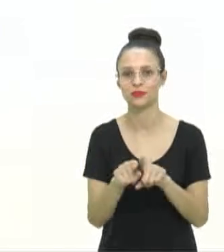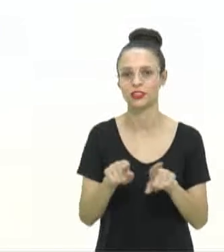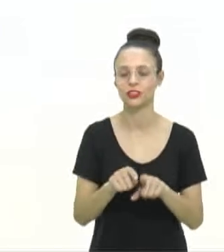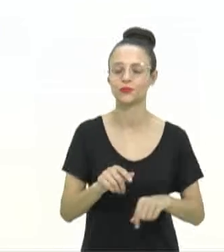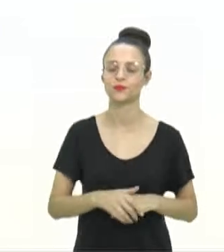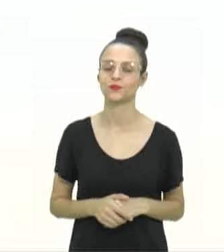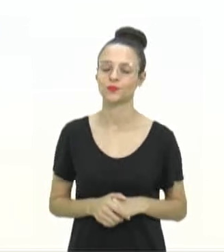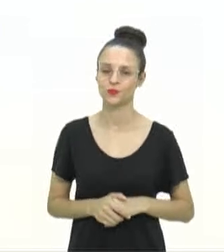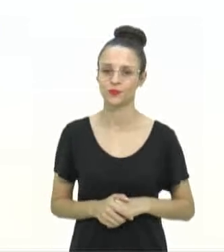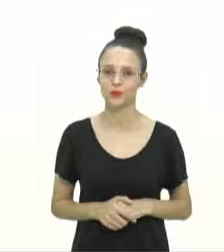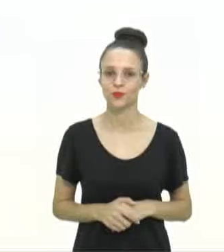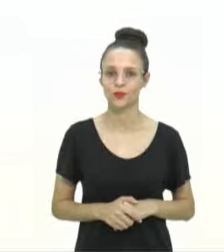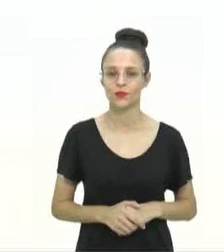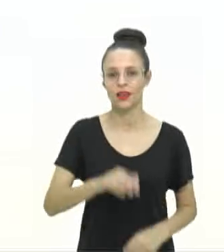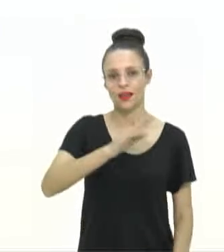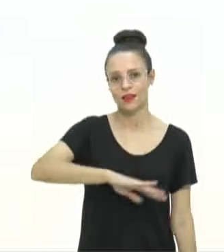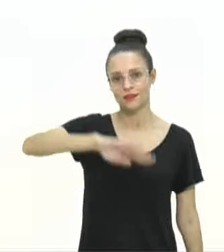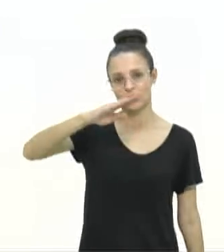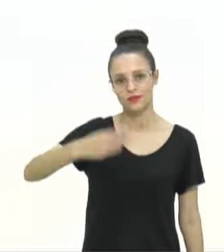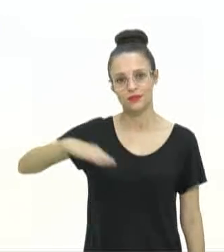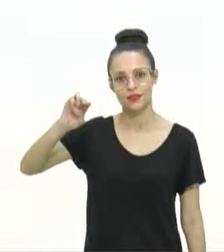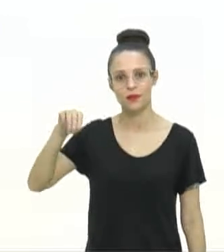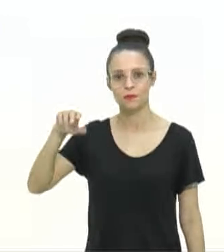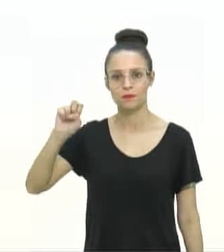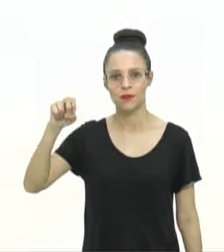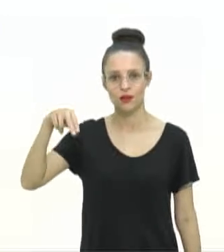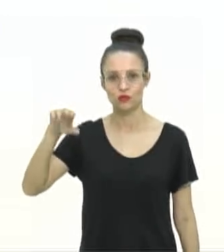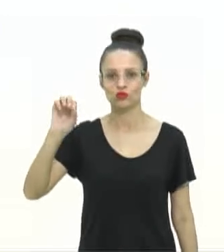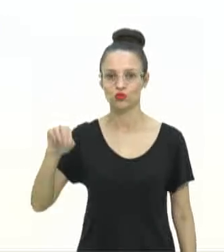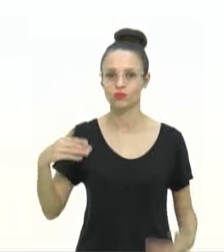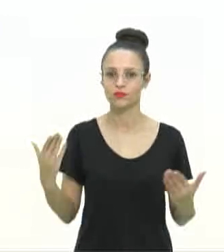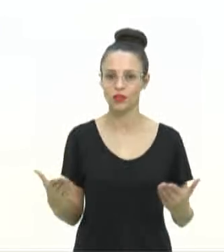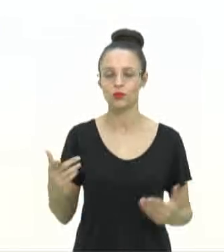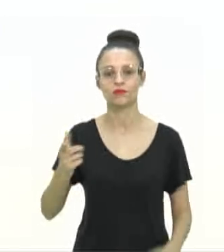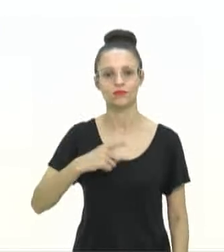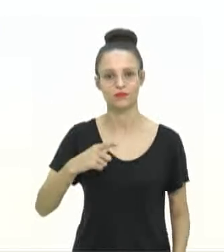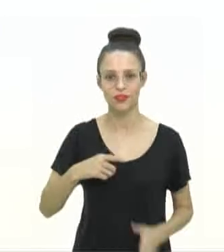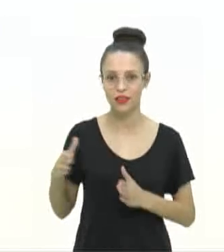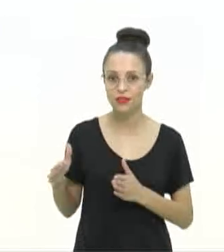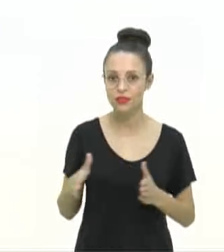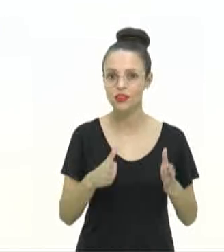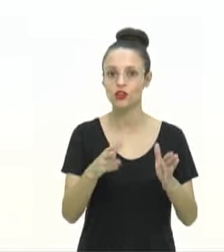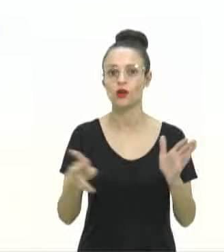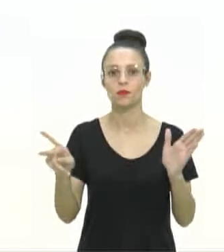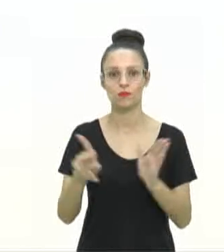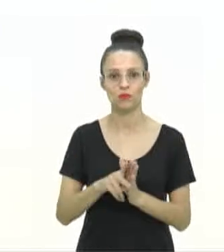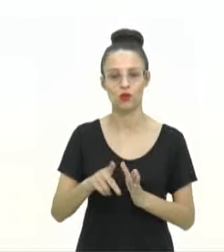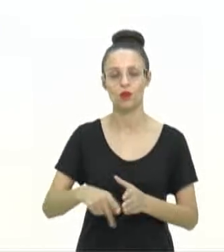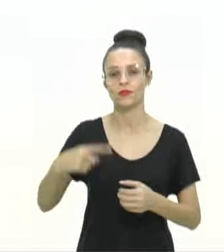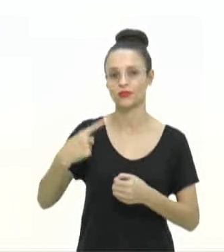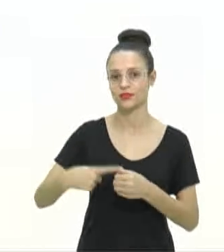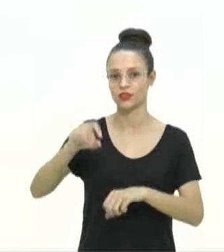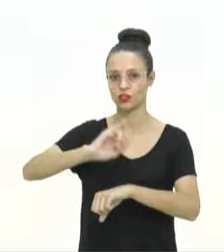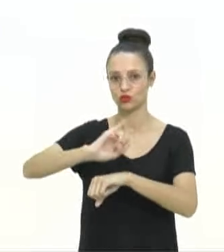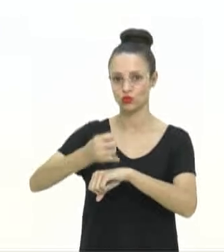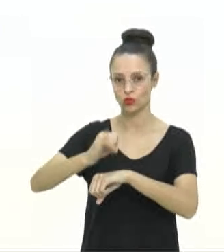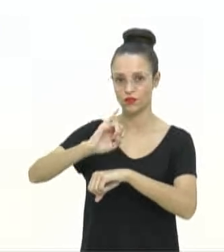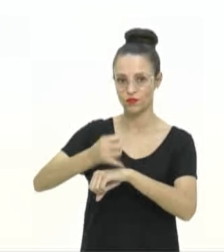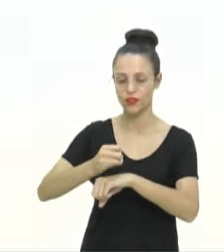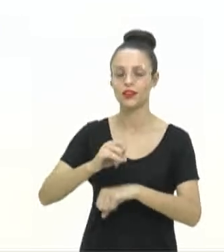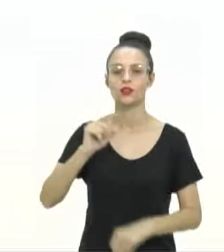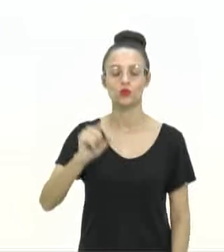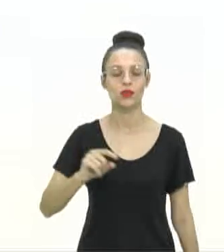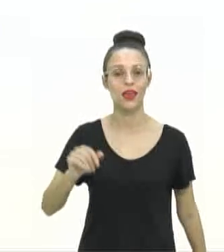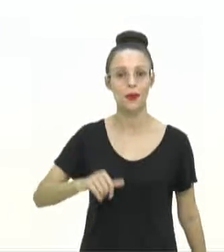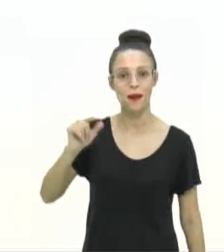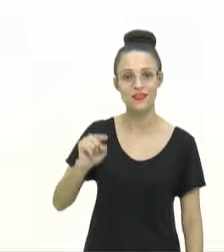variados. A Serra do Manso, então, desponta. Passamos por um trecho que pertence ao município de Joinville. O ponto mais